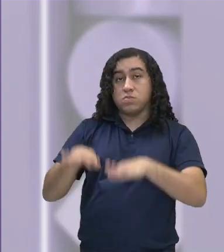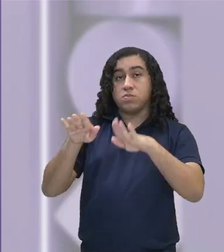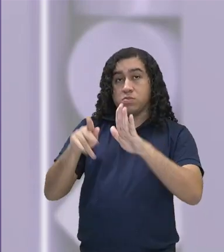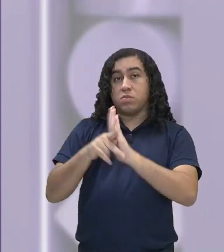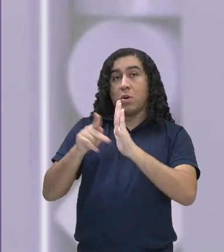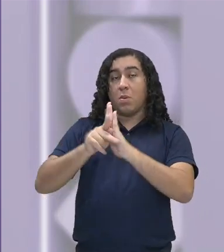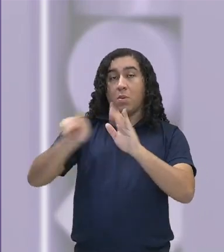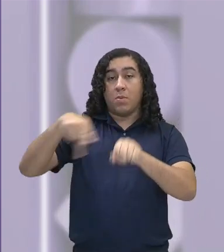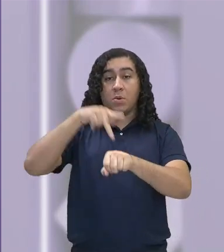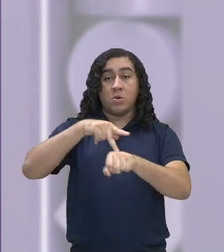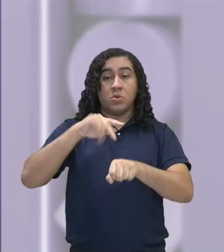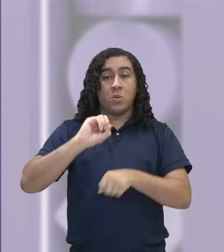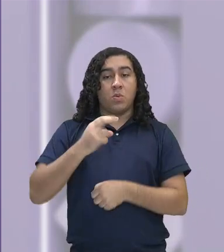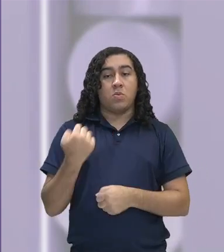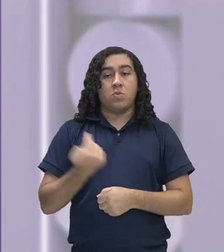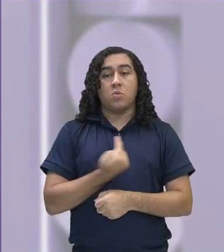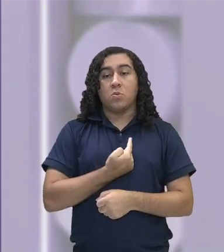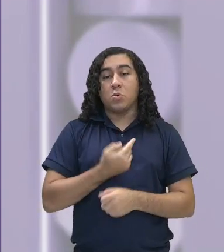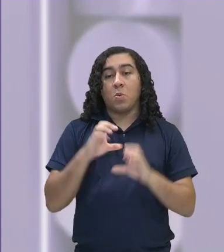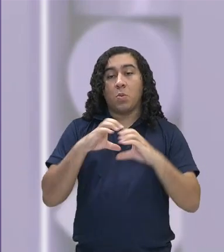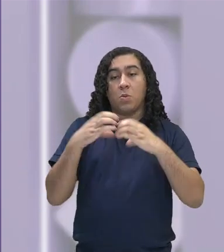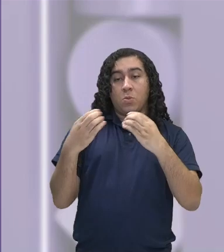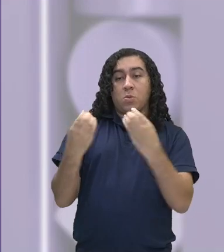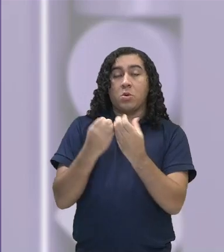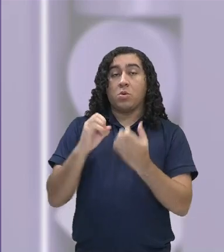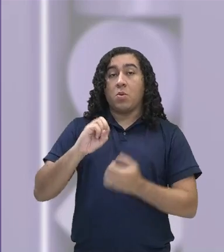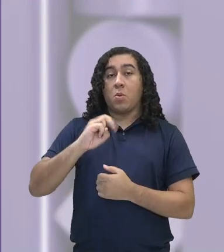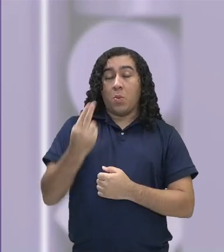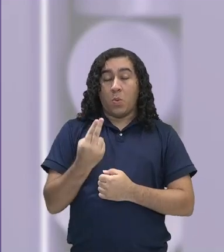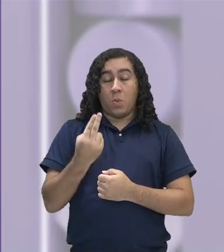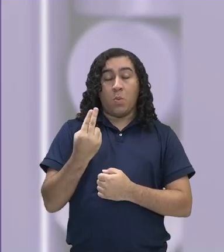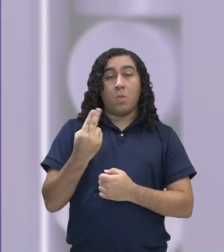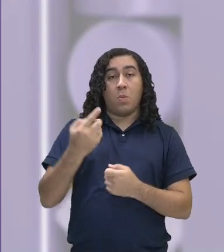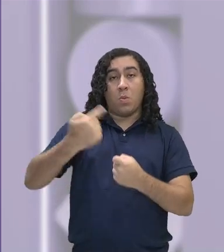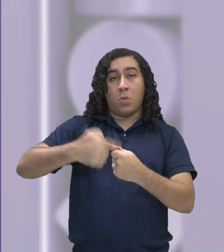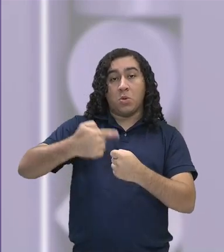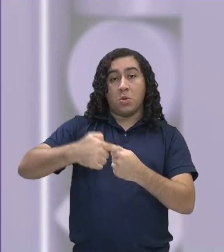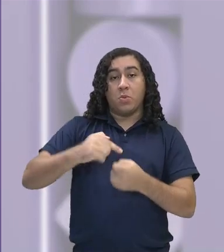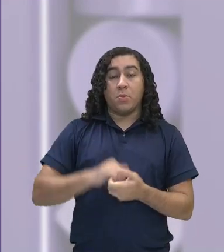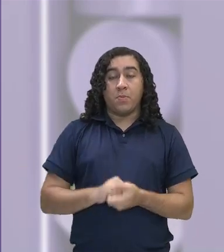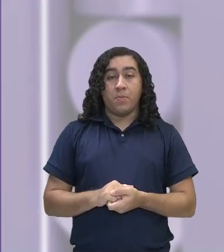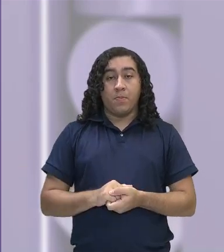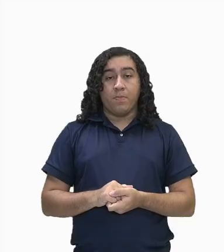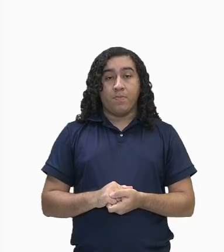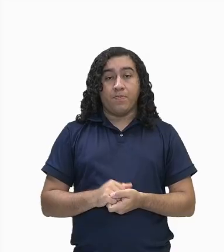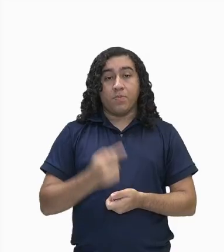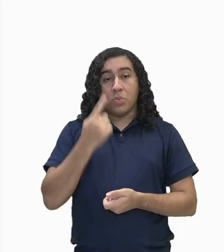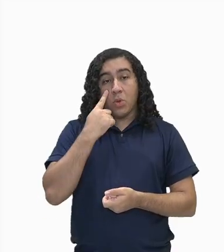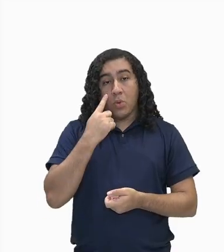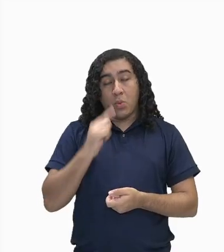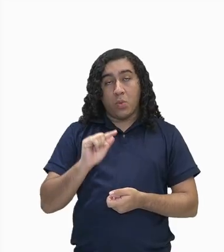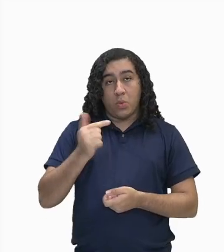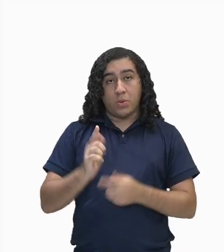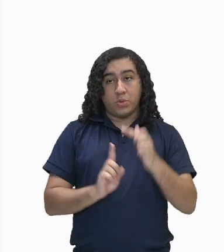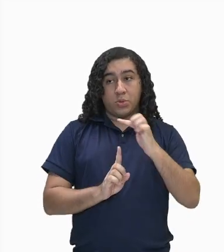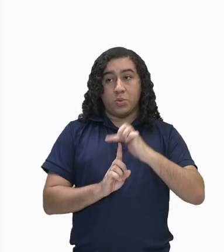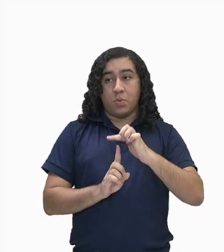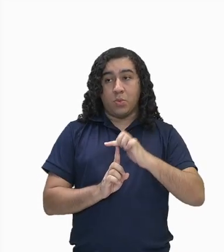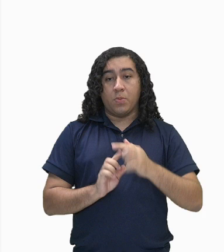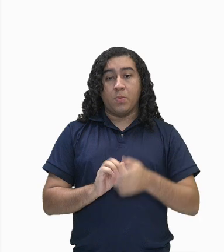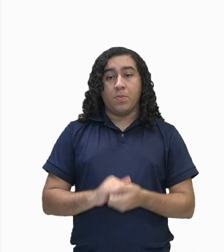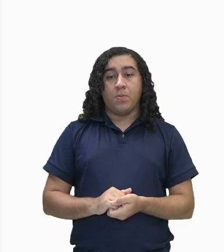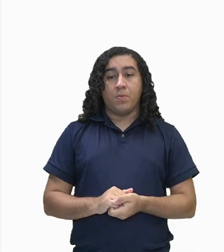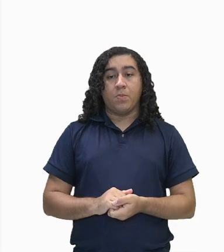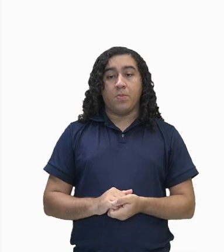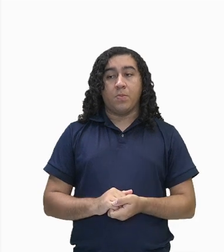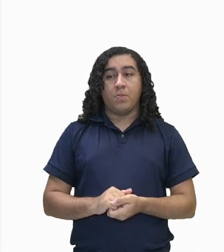à nossa comunidade, ao nosso município. Vamos ver aí o próximo tipo de rito. São os